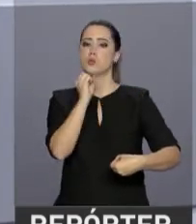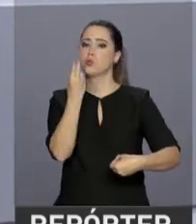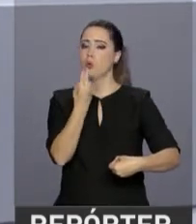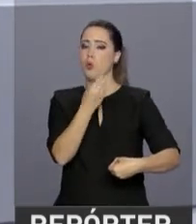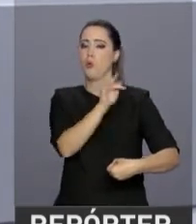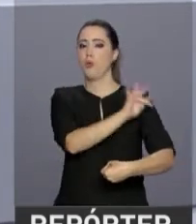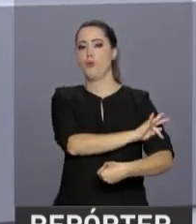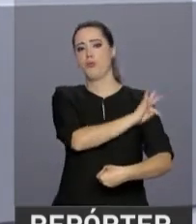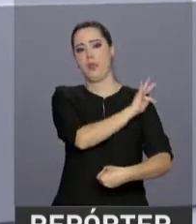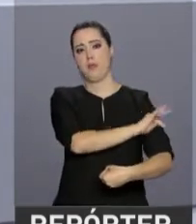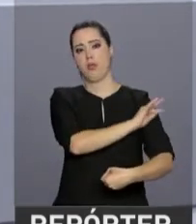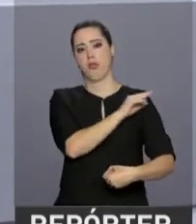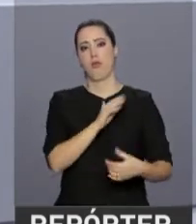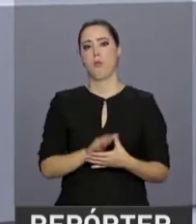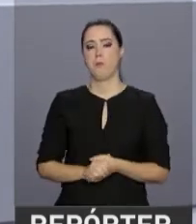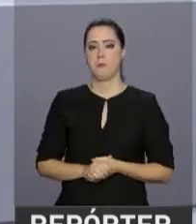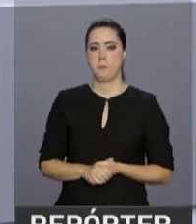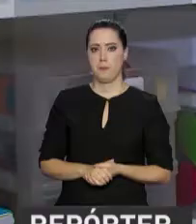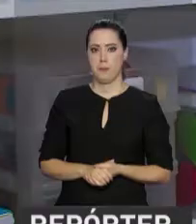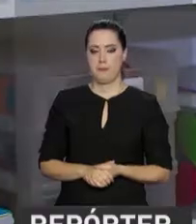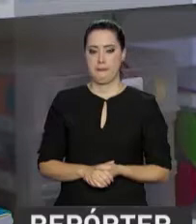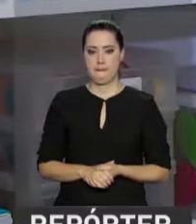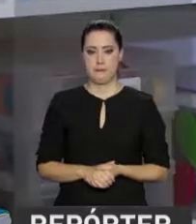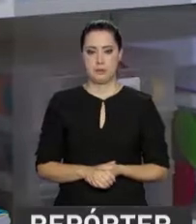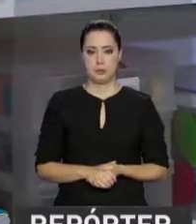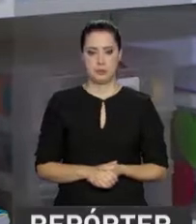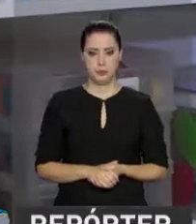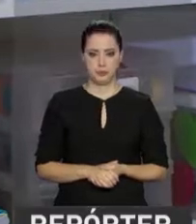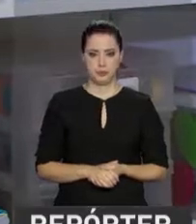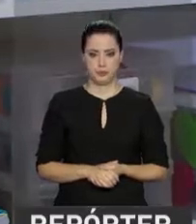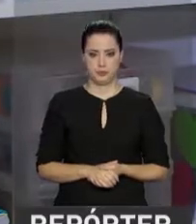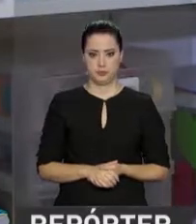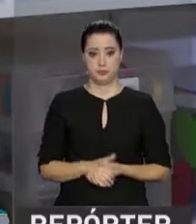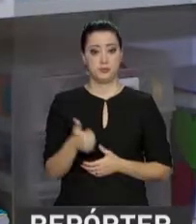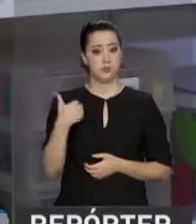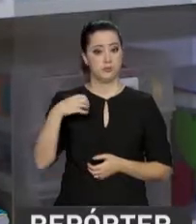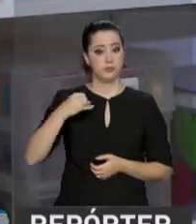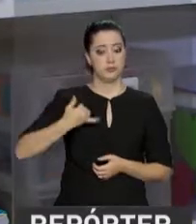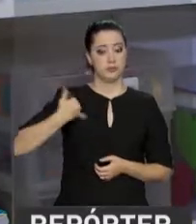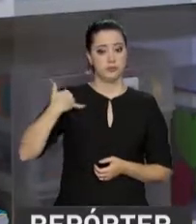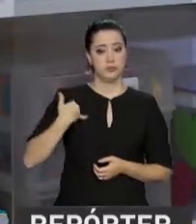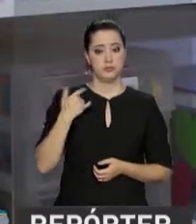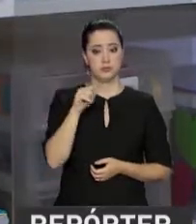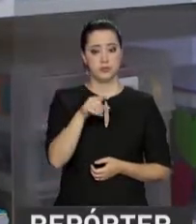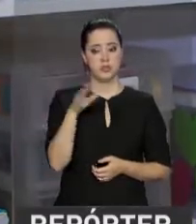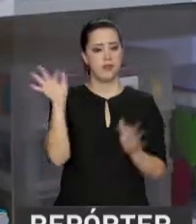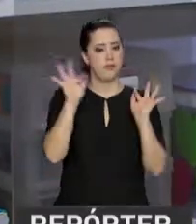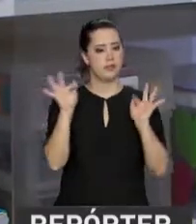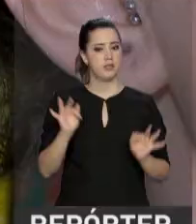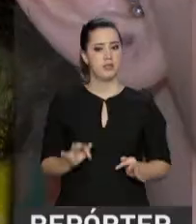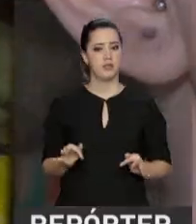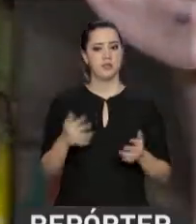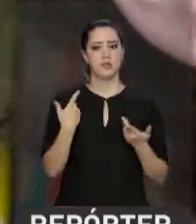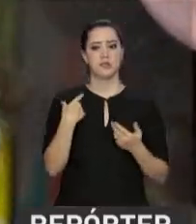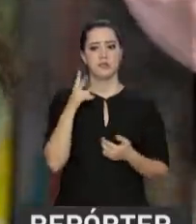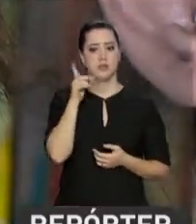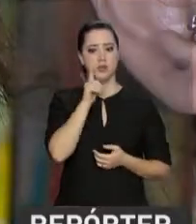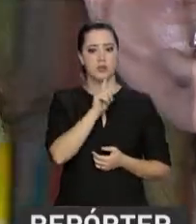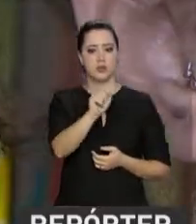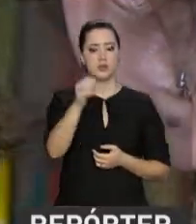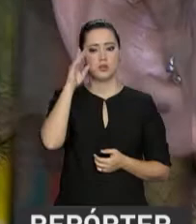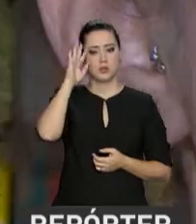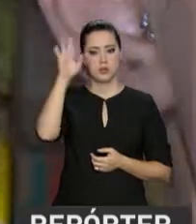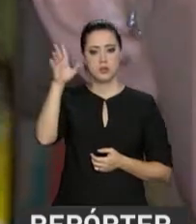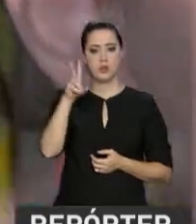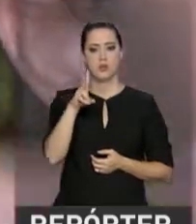ensino fundamental ou médio aos 19 anos isadora está feliz da vida ela conseguiu a tão